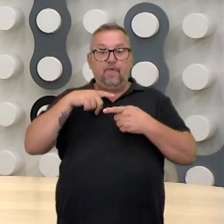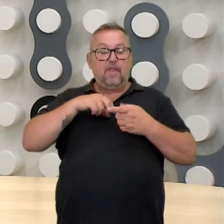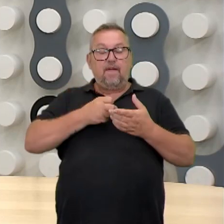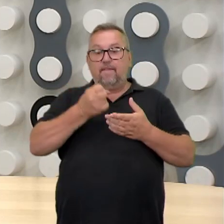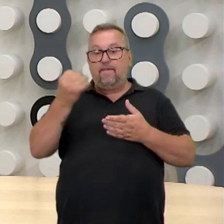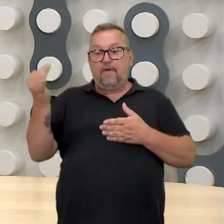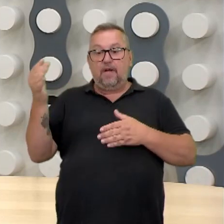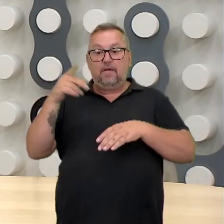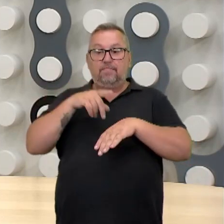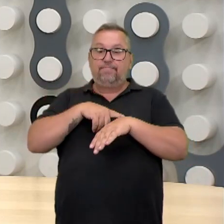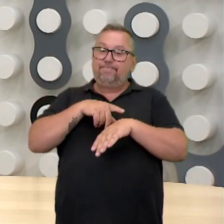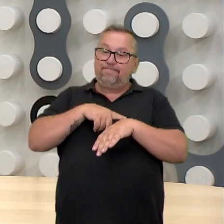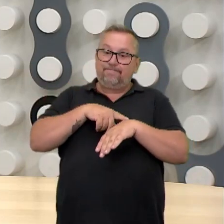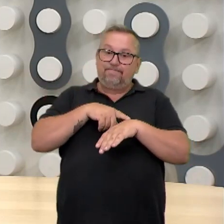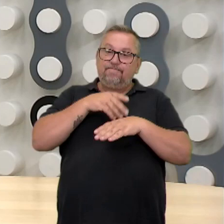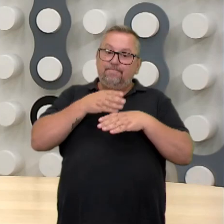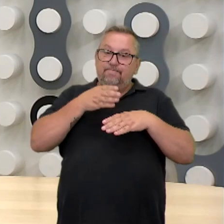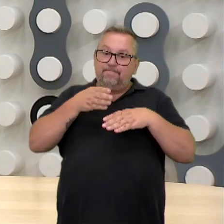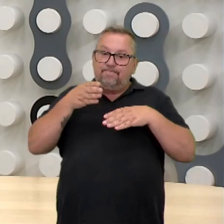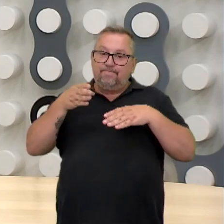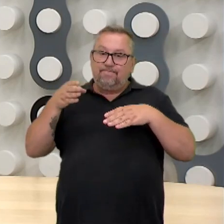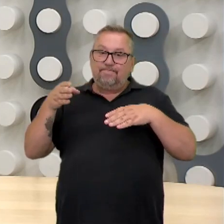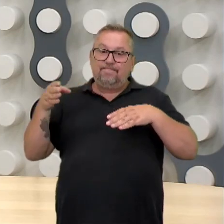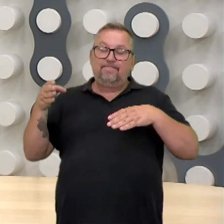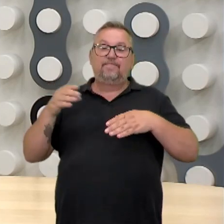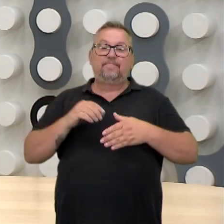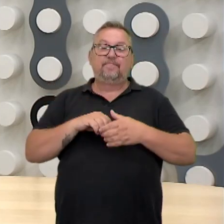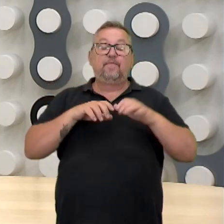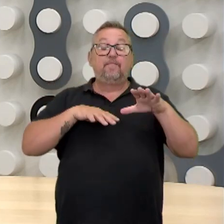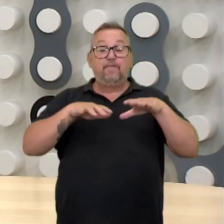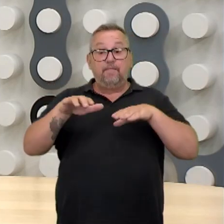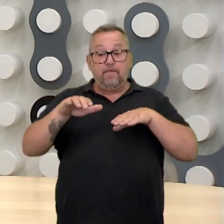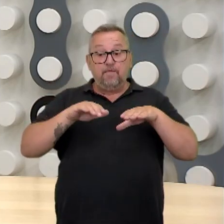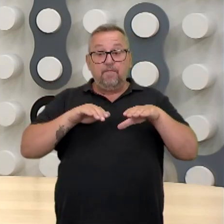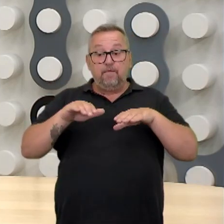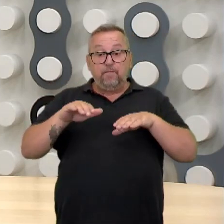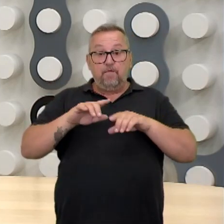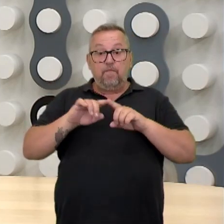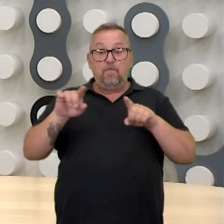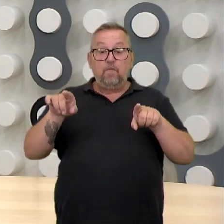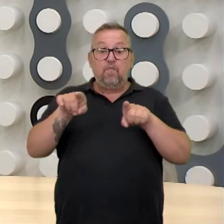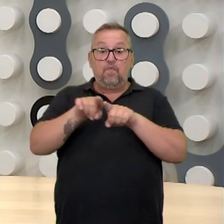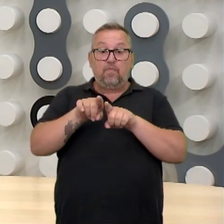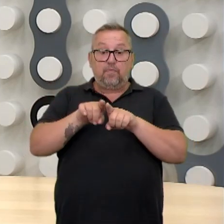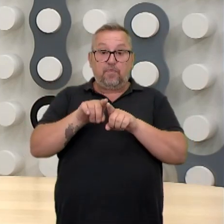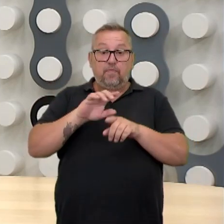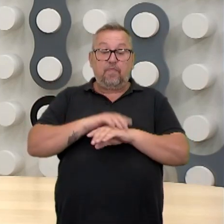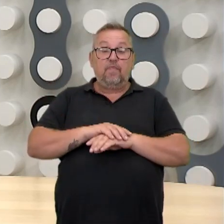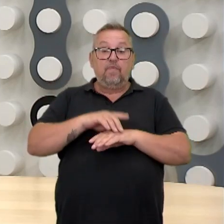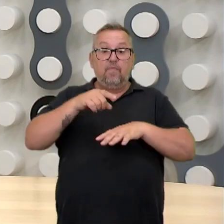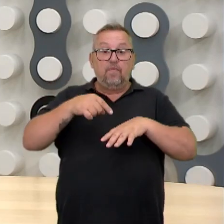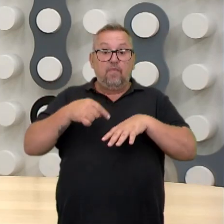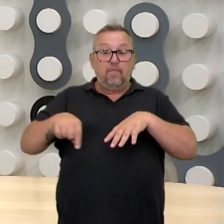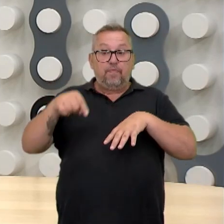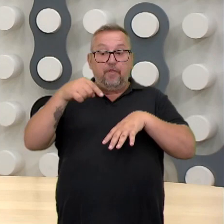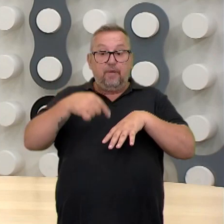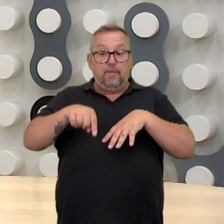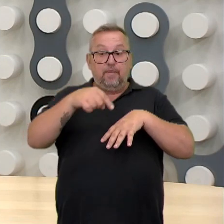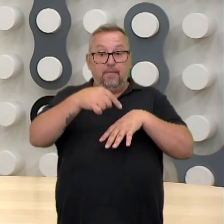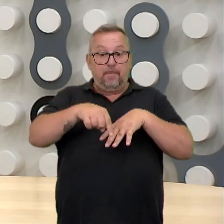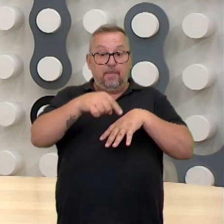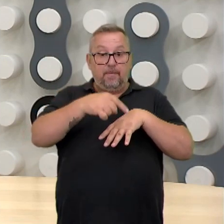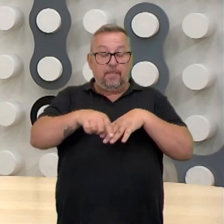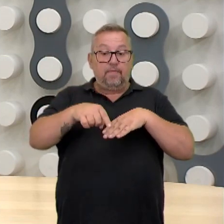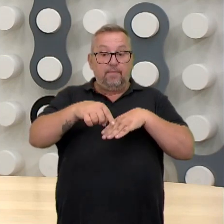aí, principalmente na questão aí, né, do movimento, principalmente aí dos continentes, né, a separação